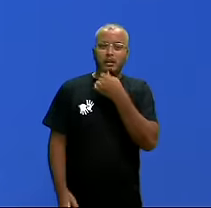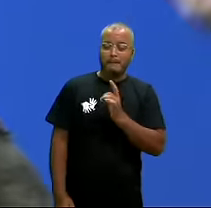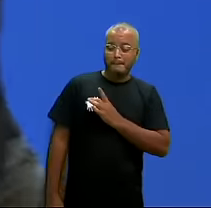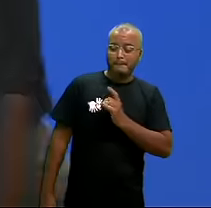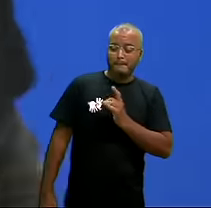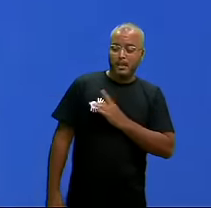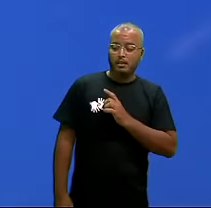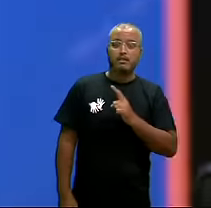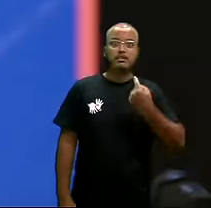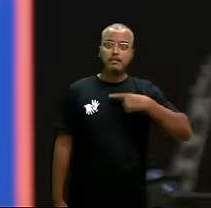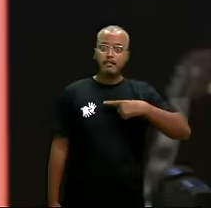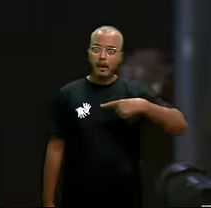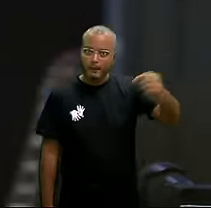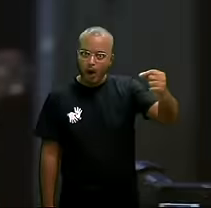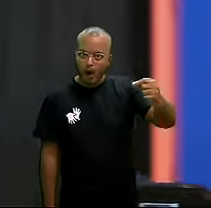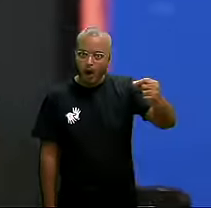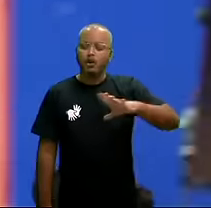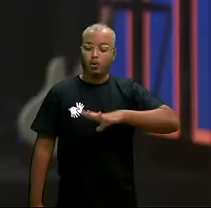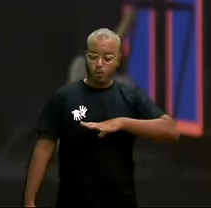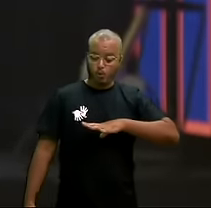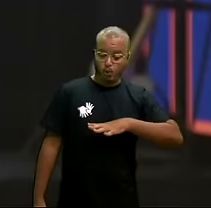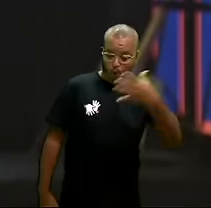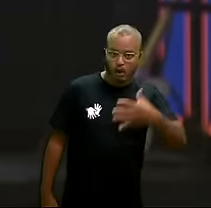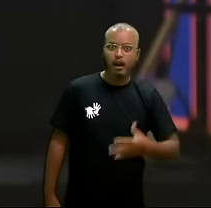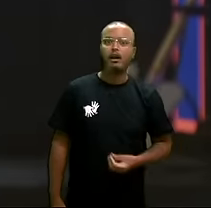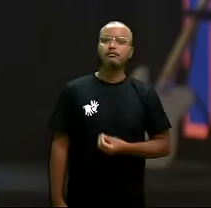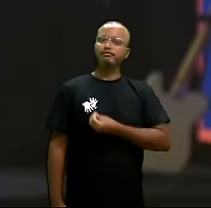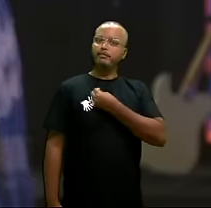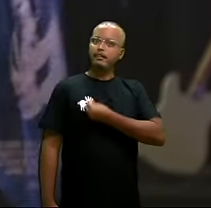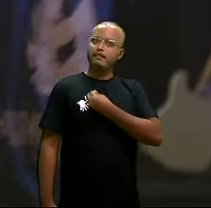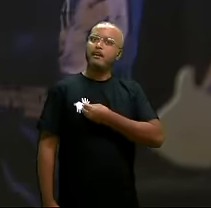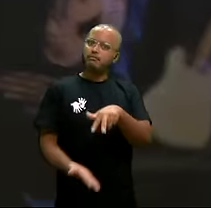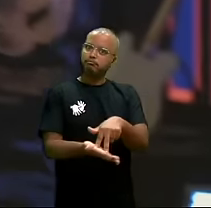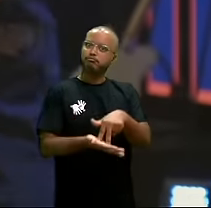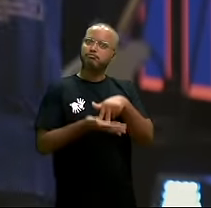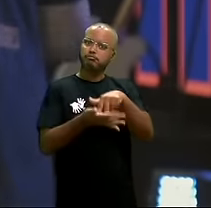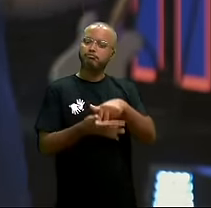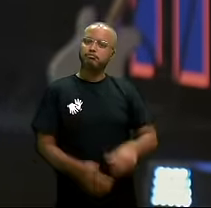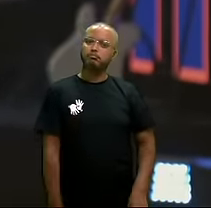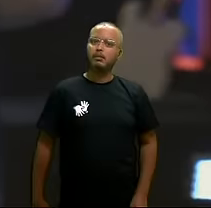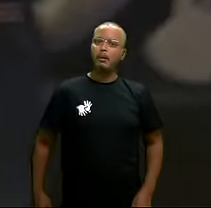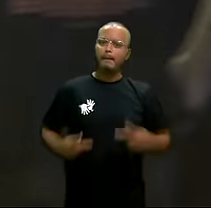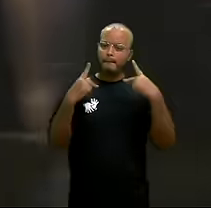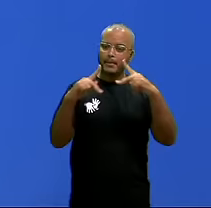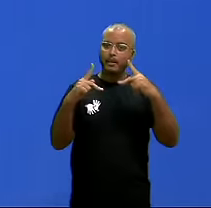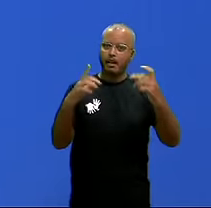quero viver. Eu quero pregar. Eu quero andar por aí, por essas ruas. Não é normal.